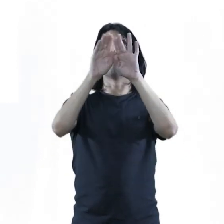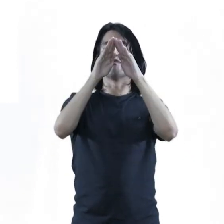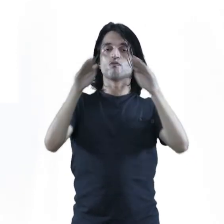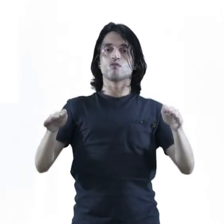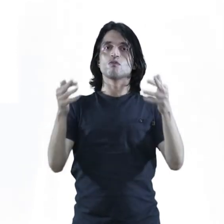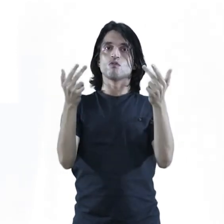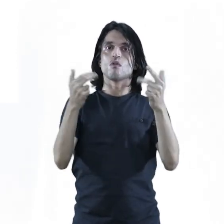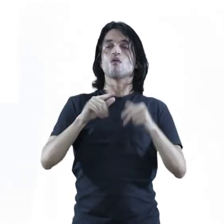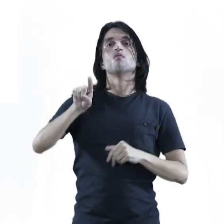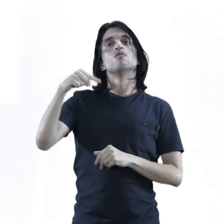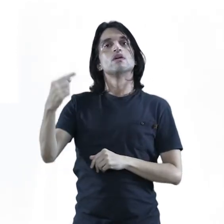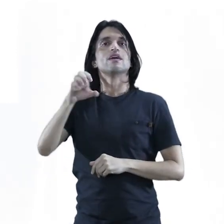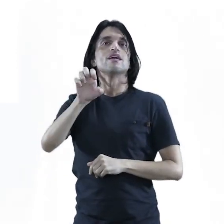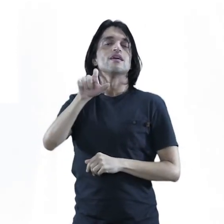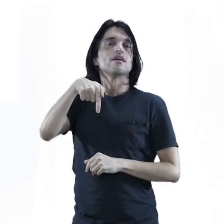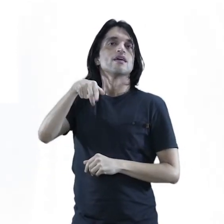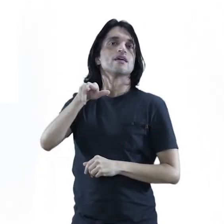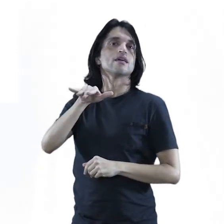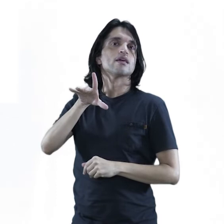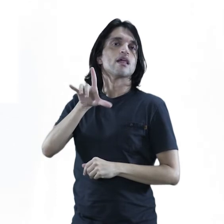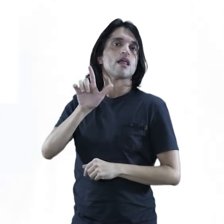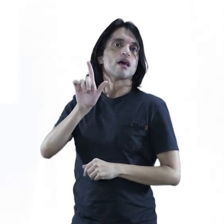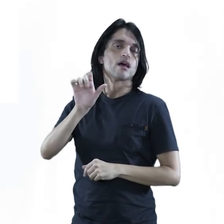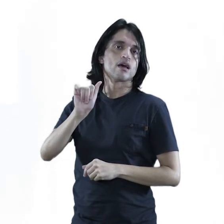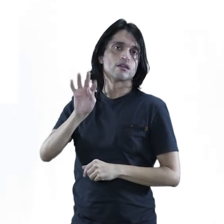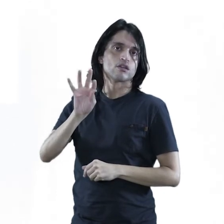lados com medidas iguais; equilátero, triângulo que